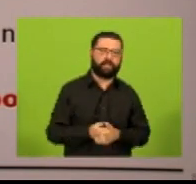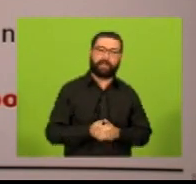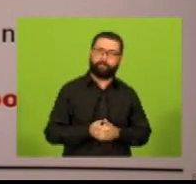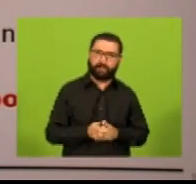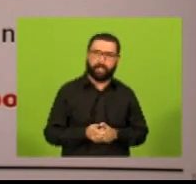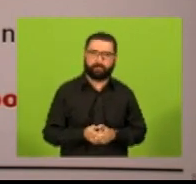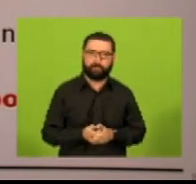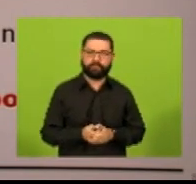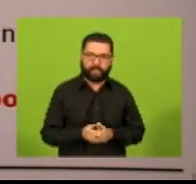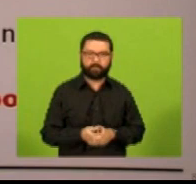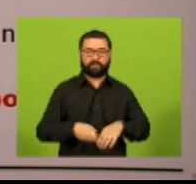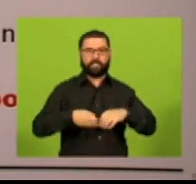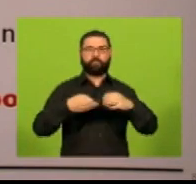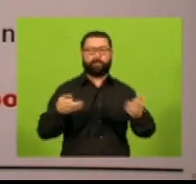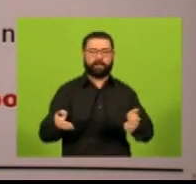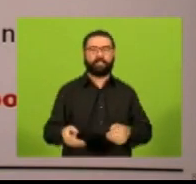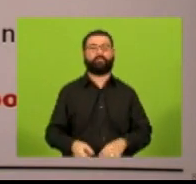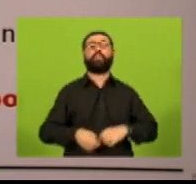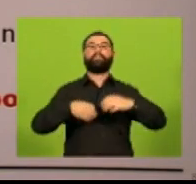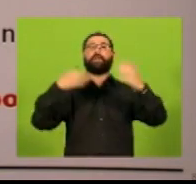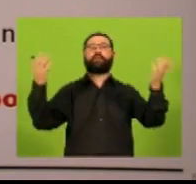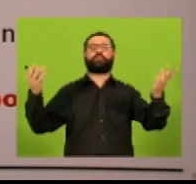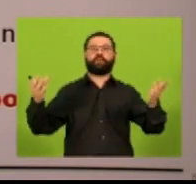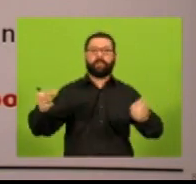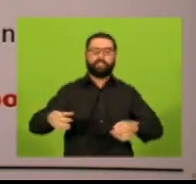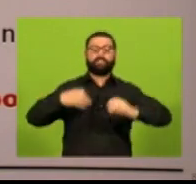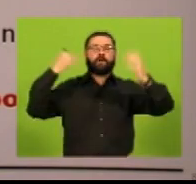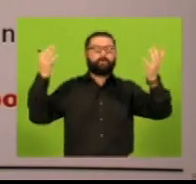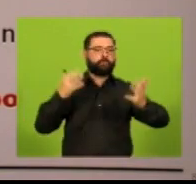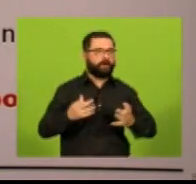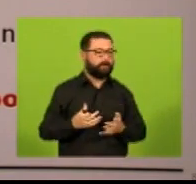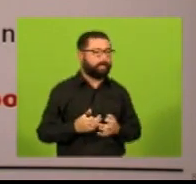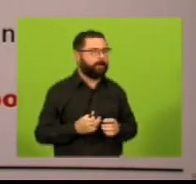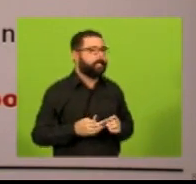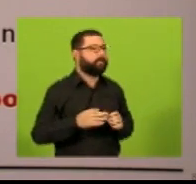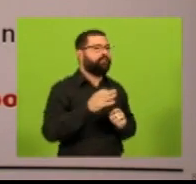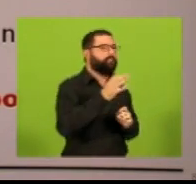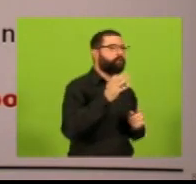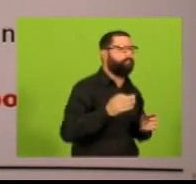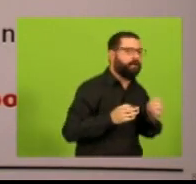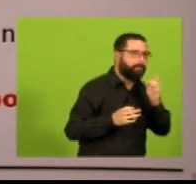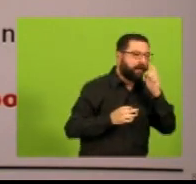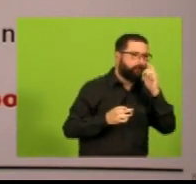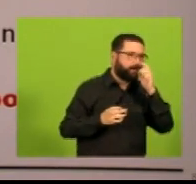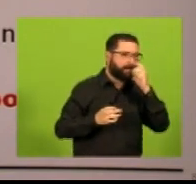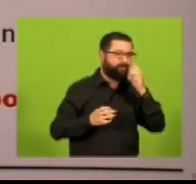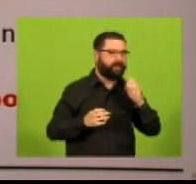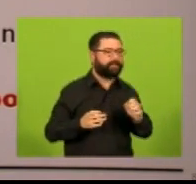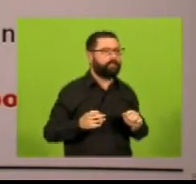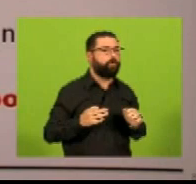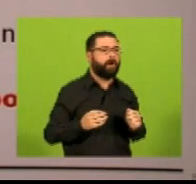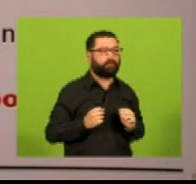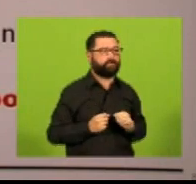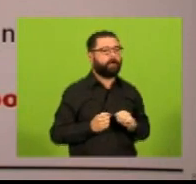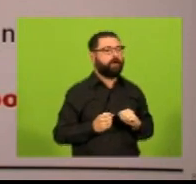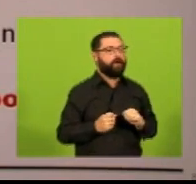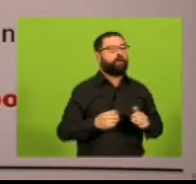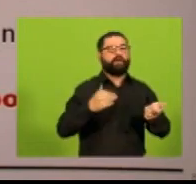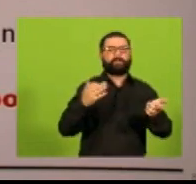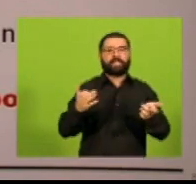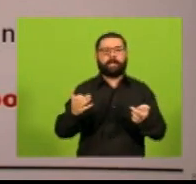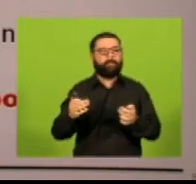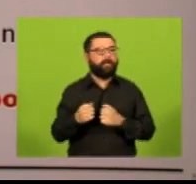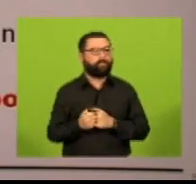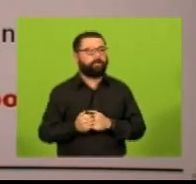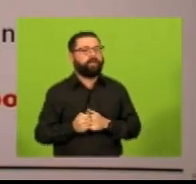que você está aplicando, certo? Que você está pulverizando. Quantos litros de calda por hectare? Então vamos supor ali uma lavoura de café de 5 anos,